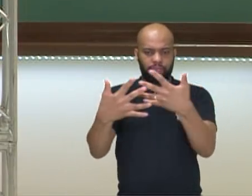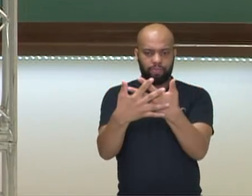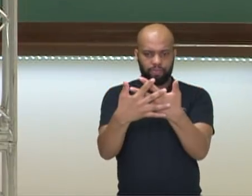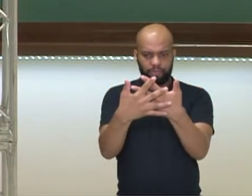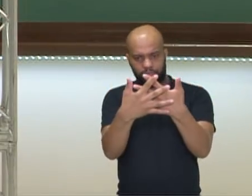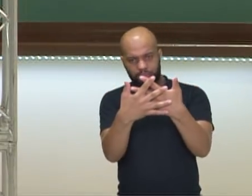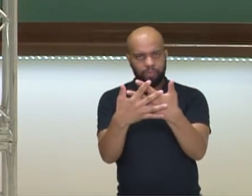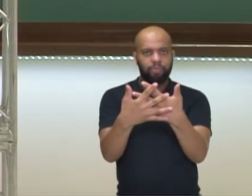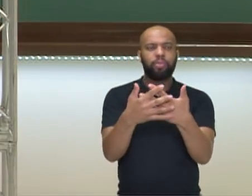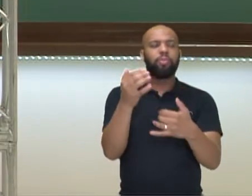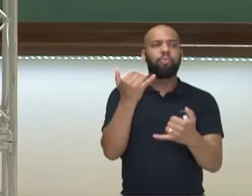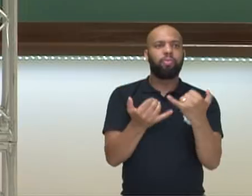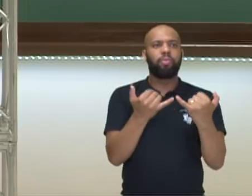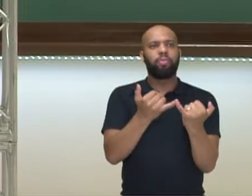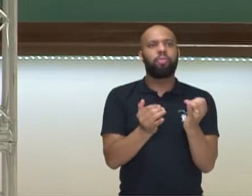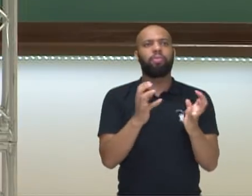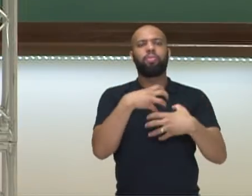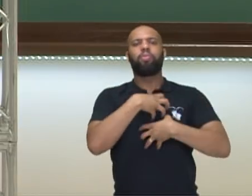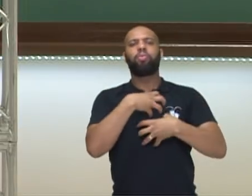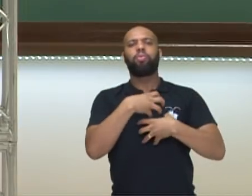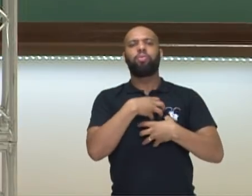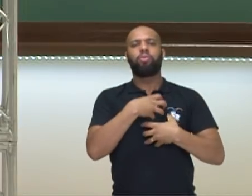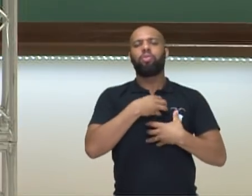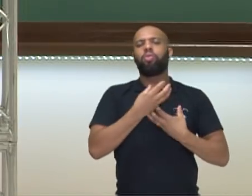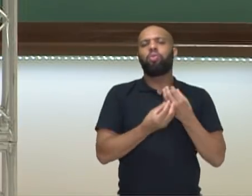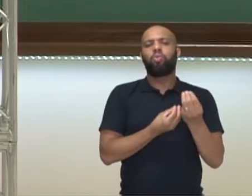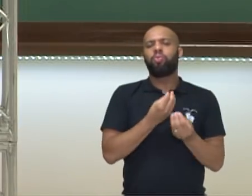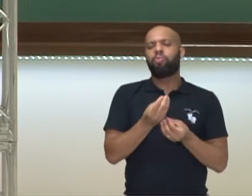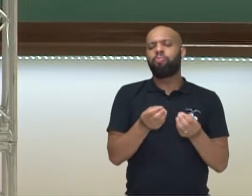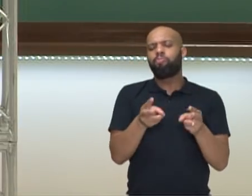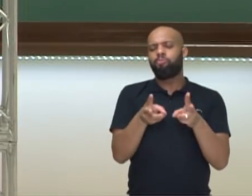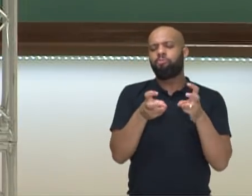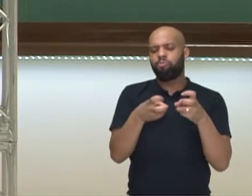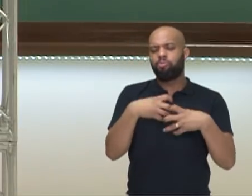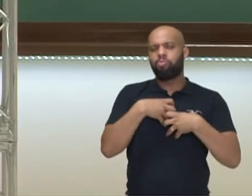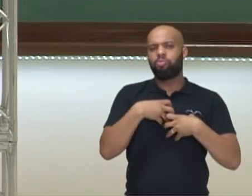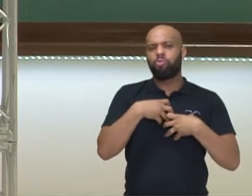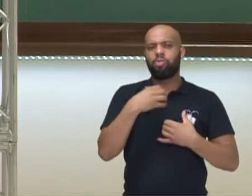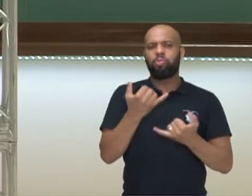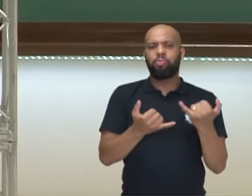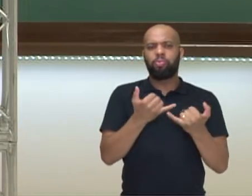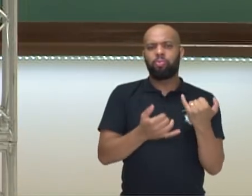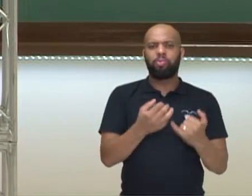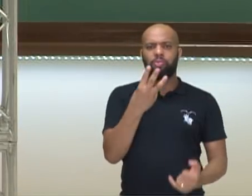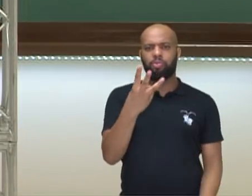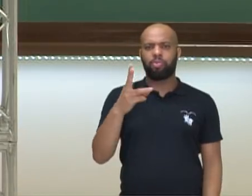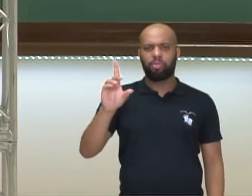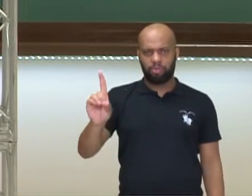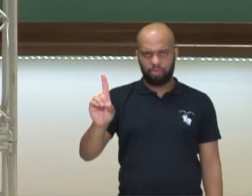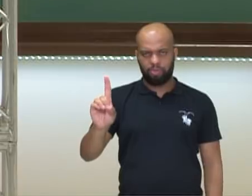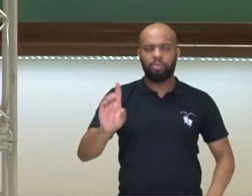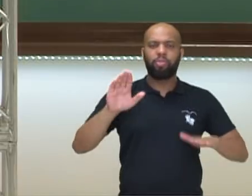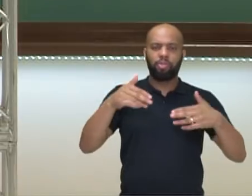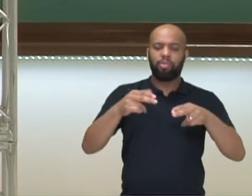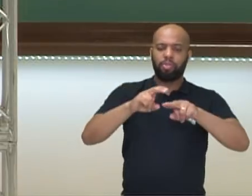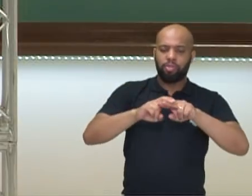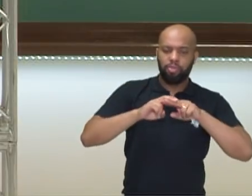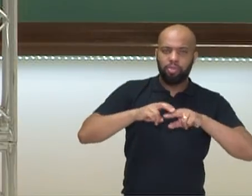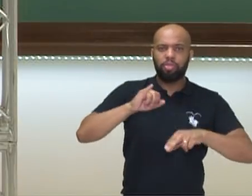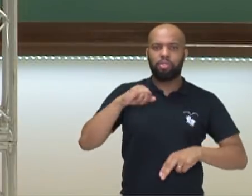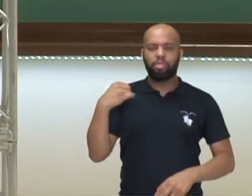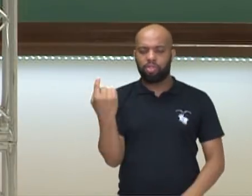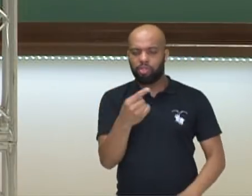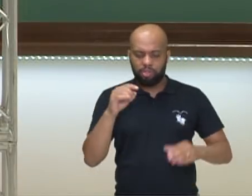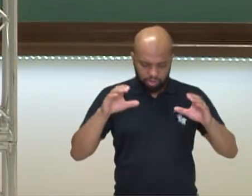causa esse efeito, essa simulação de algo tridimensional. Então, por isso que quando